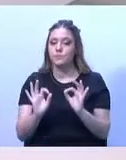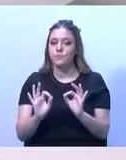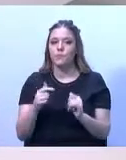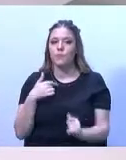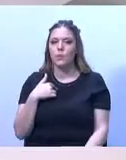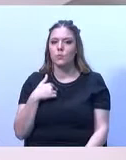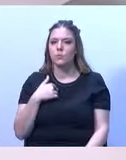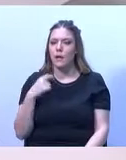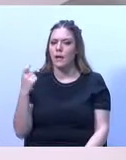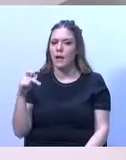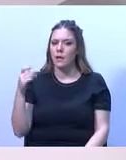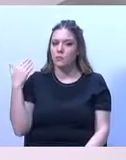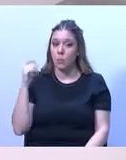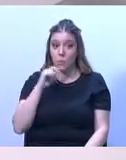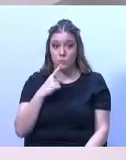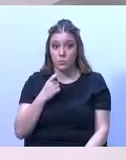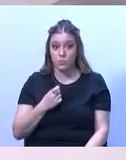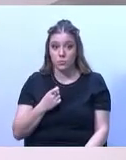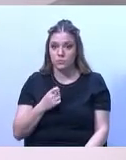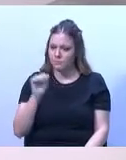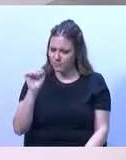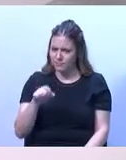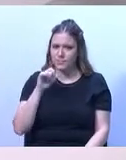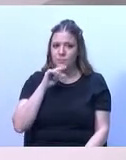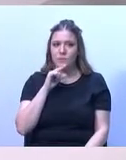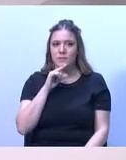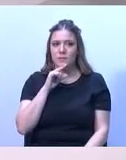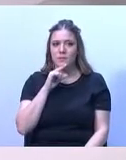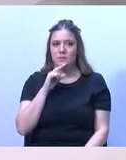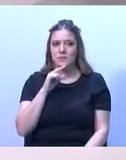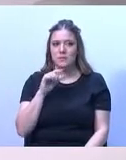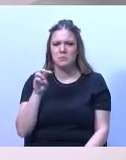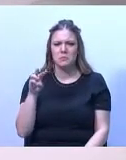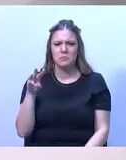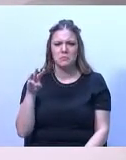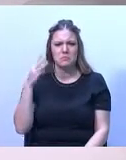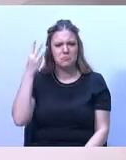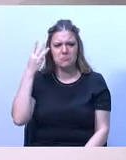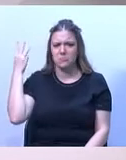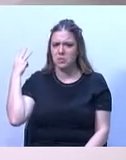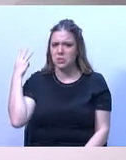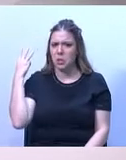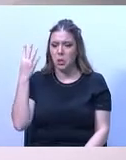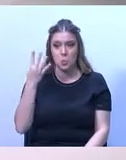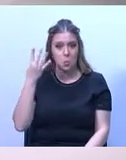aqui há uns anos, posso pôr já a questão? Pode? Pronto, aqui há uns 3, 4 anos,